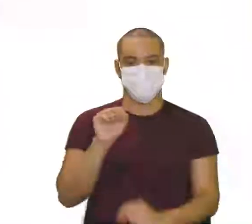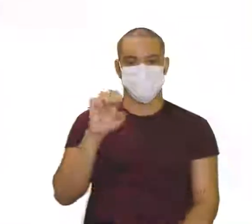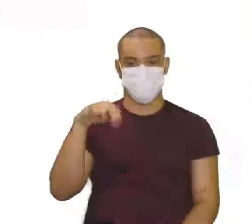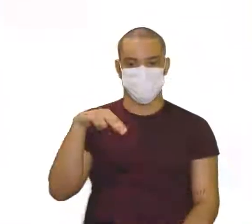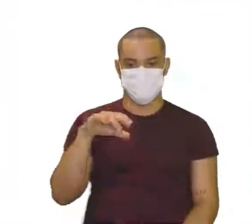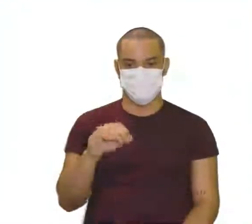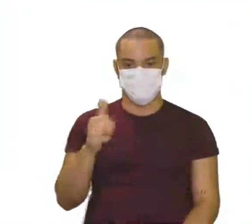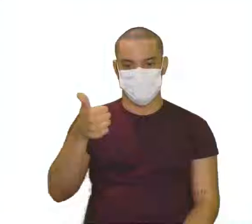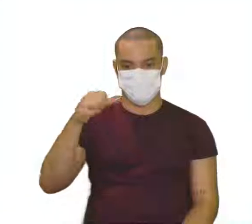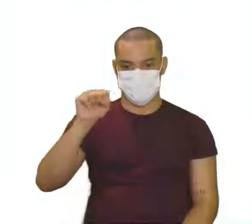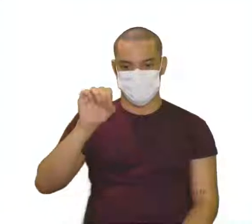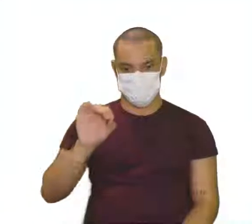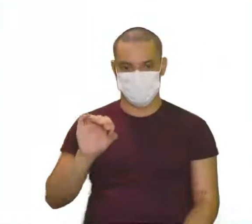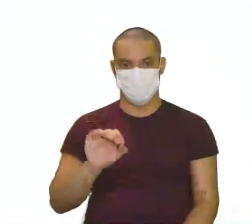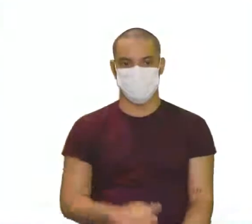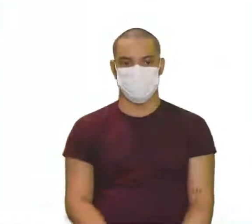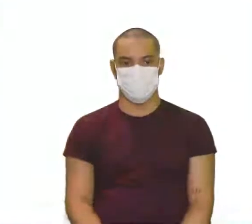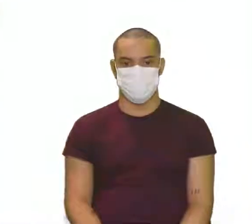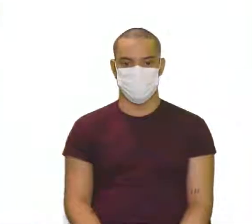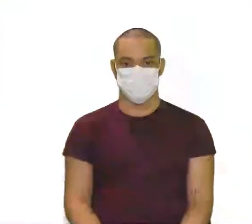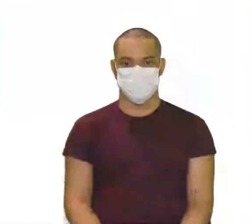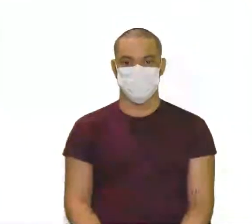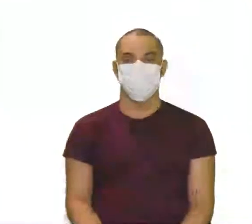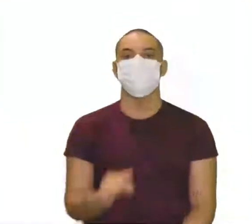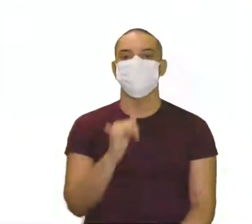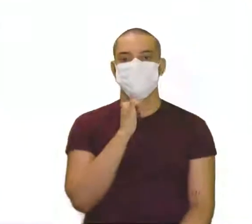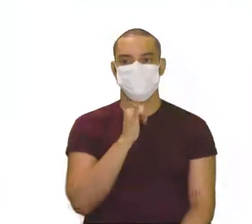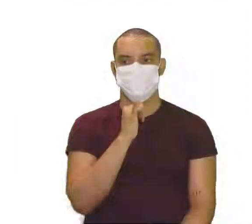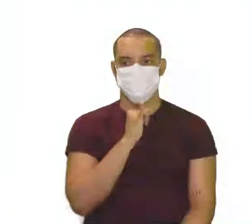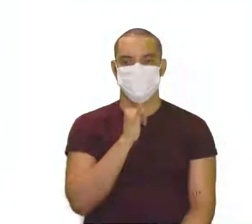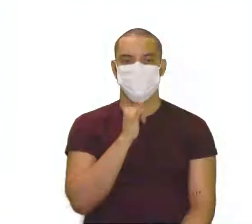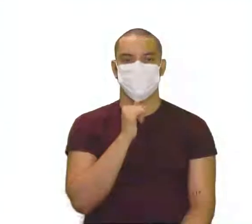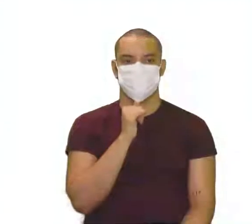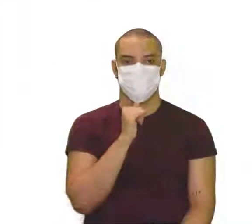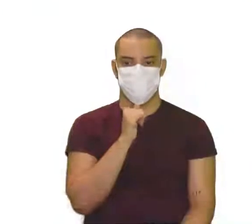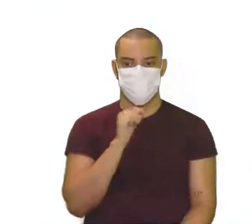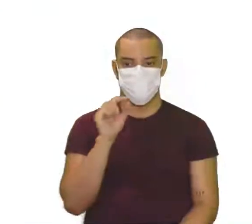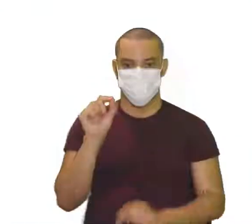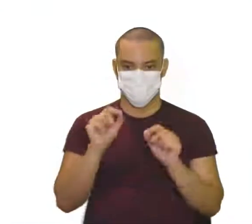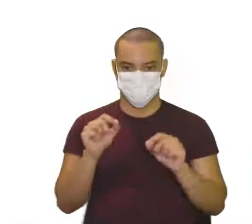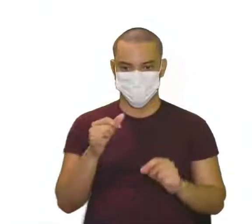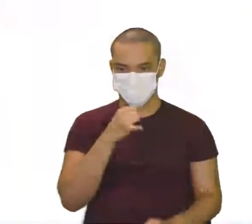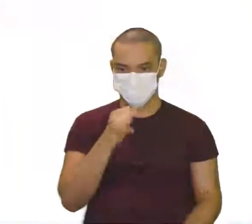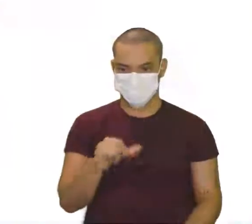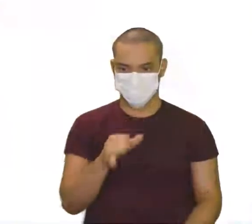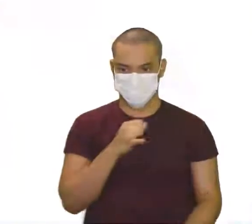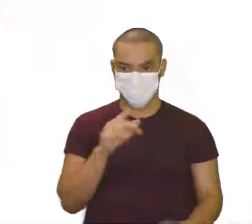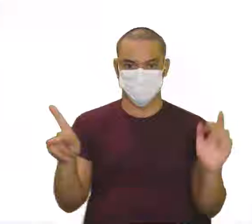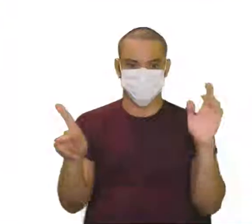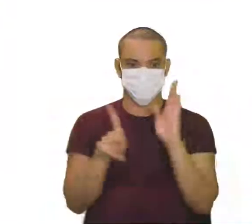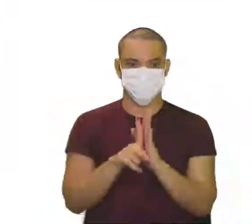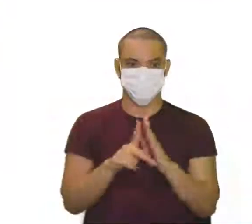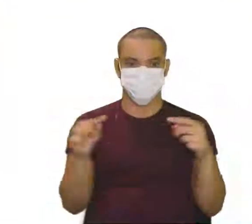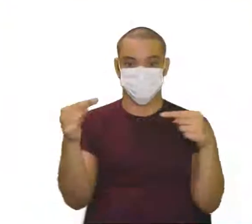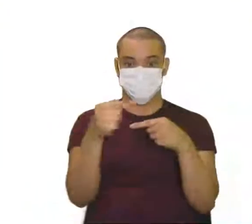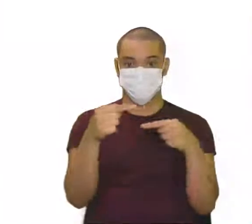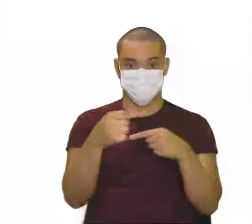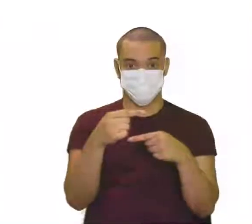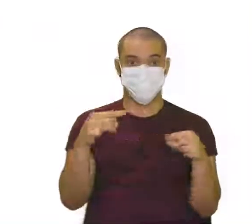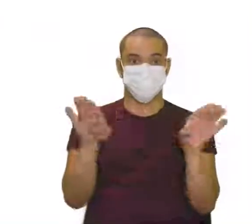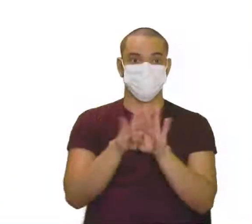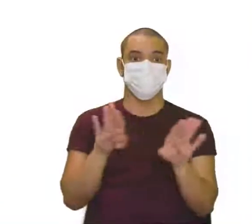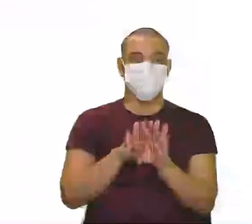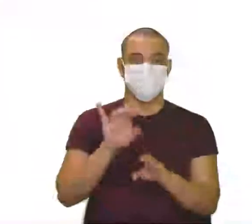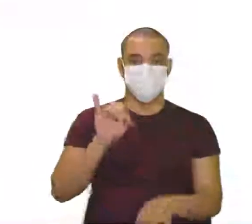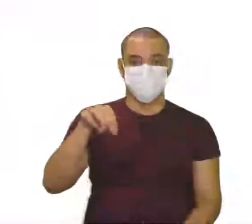180, ok? Um exemplo deste movimento é uma carga que se movimenta entre polos de um ímã.